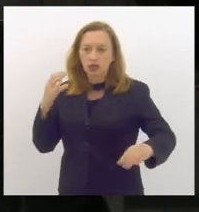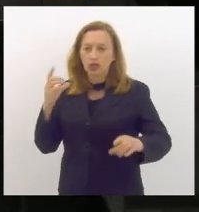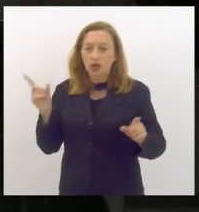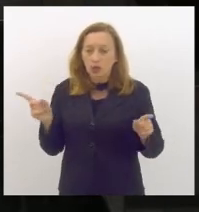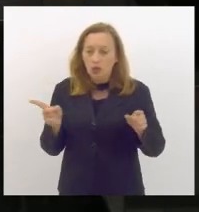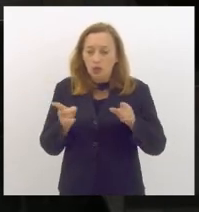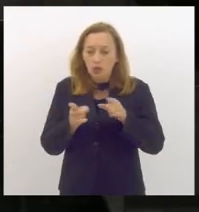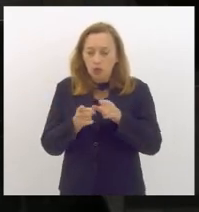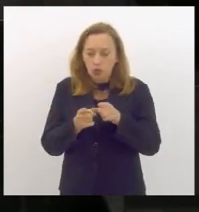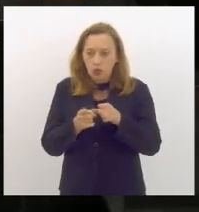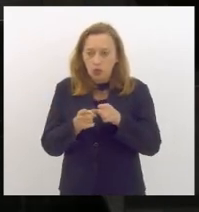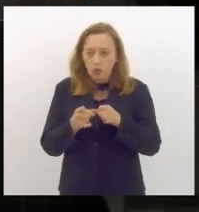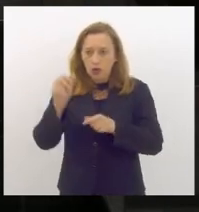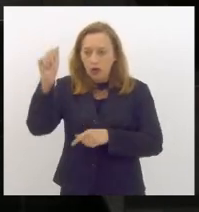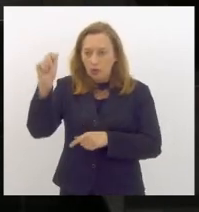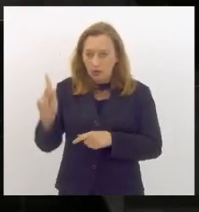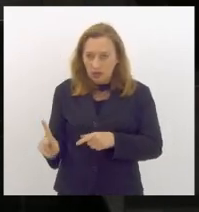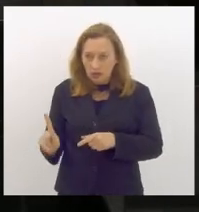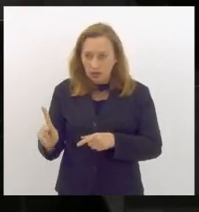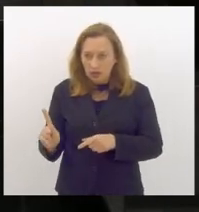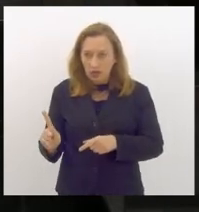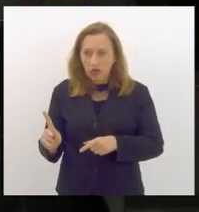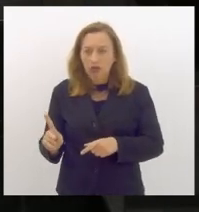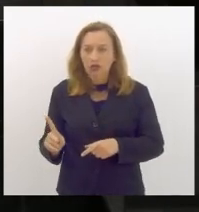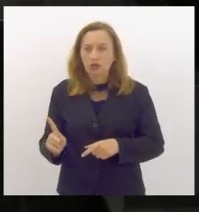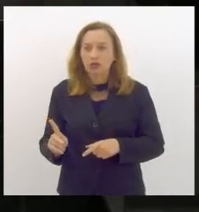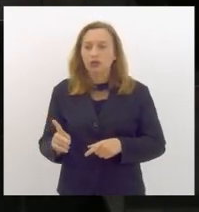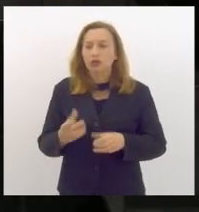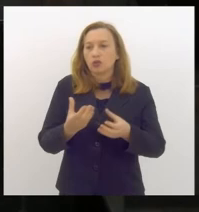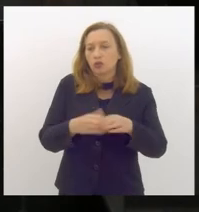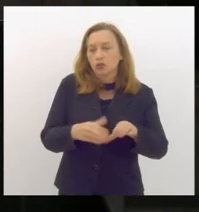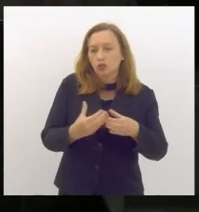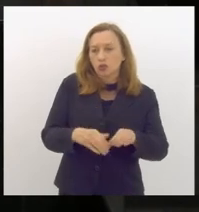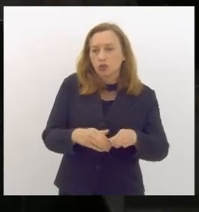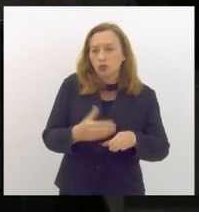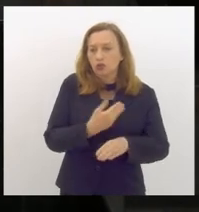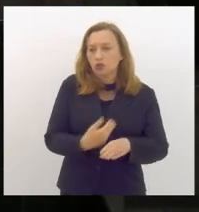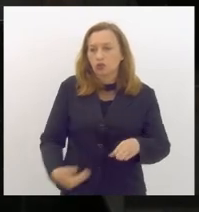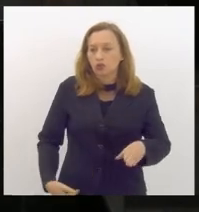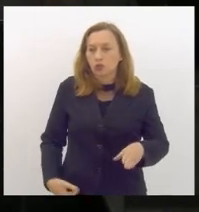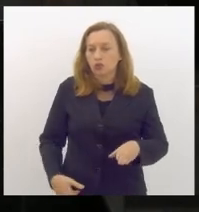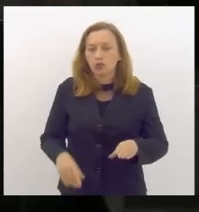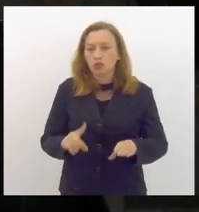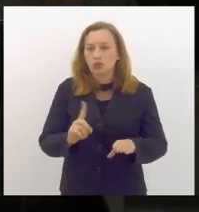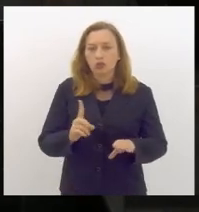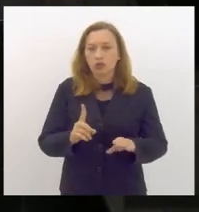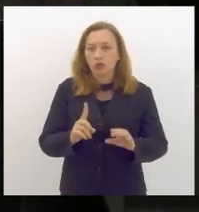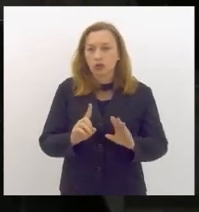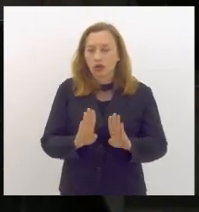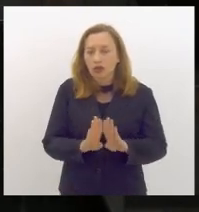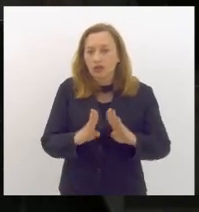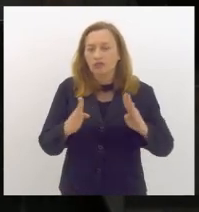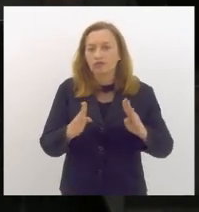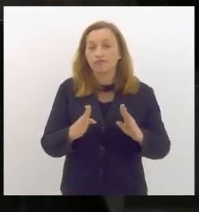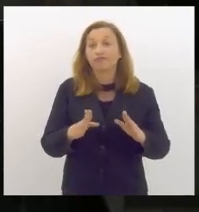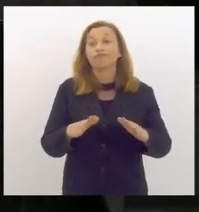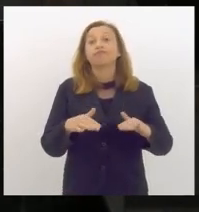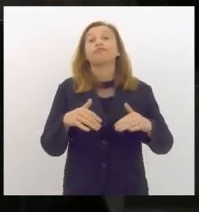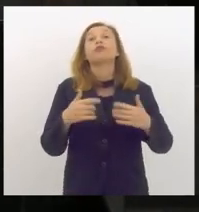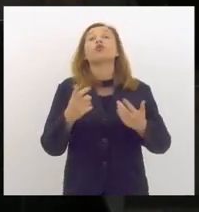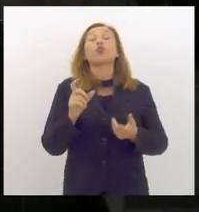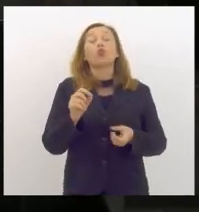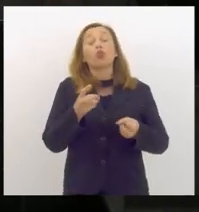menor pelas aposentadorias e o concurso público não é aberto. E o que, que a gente